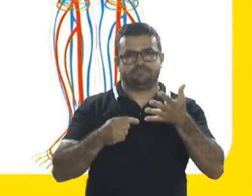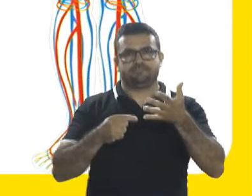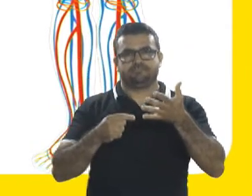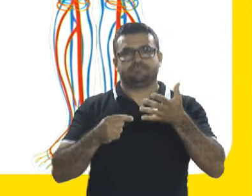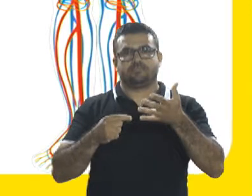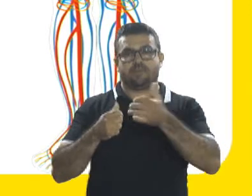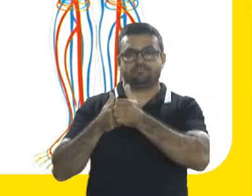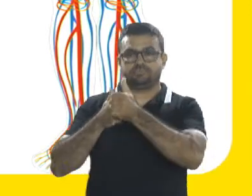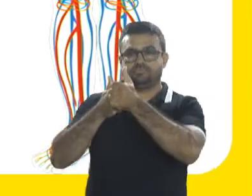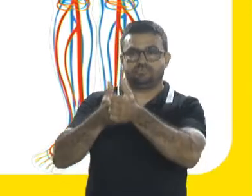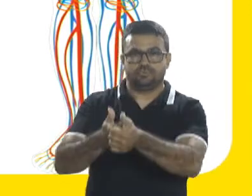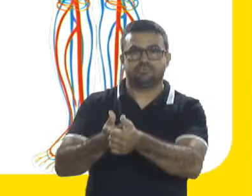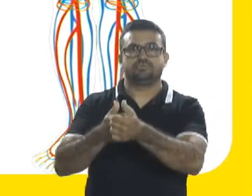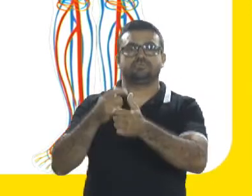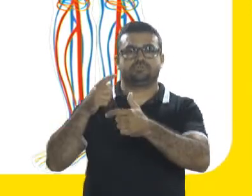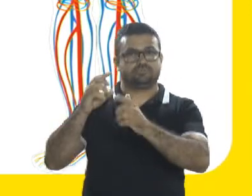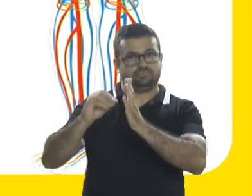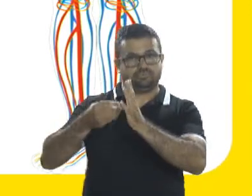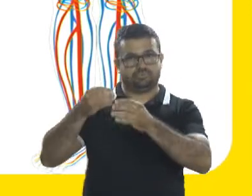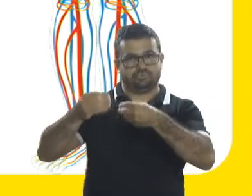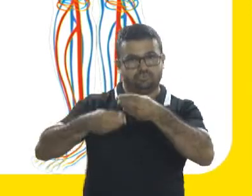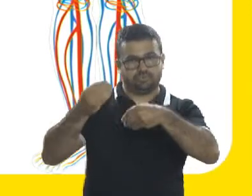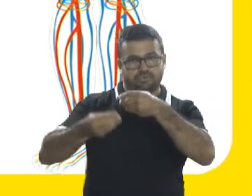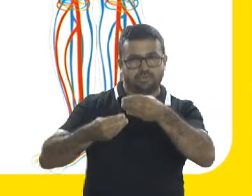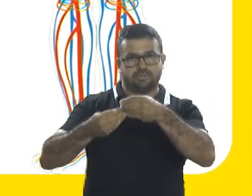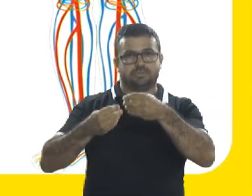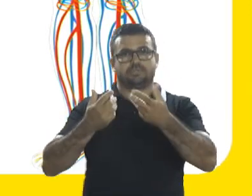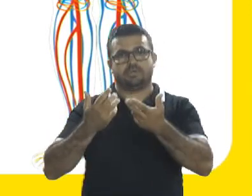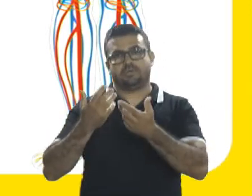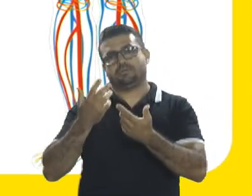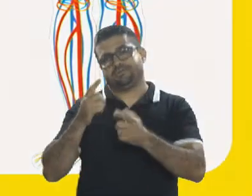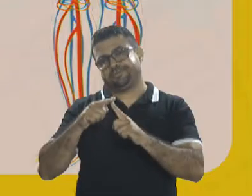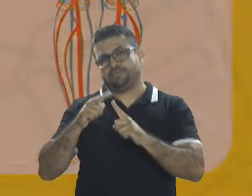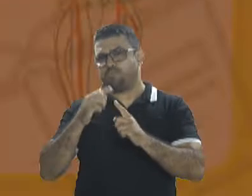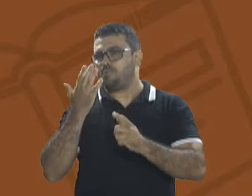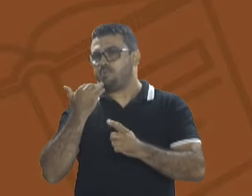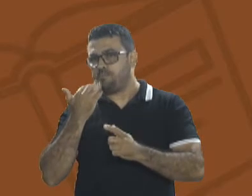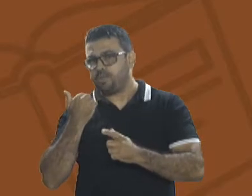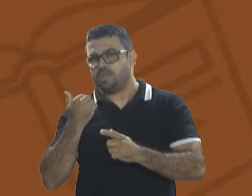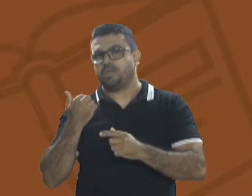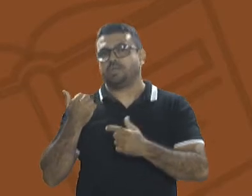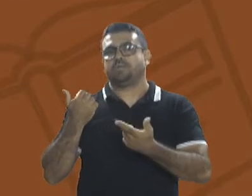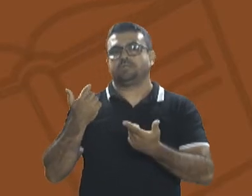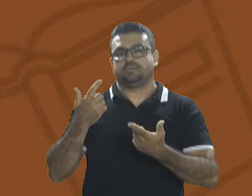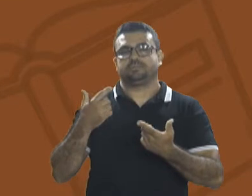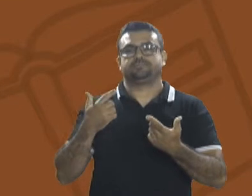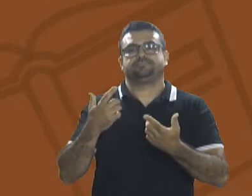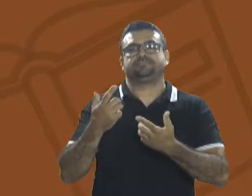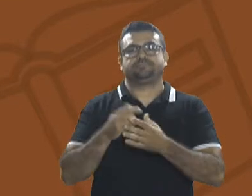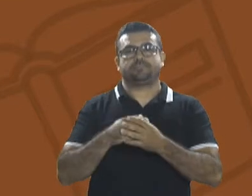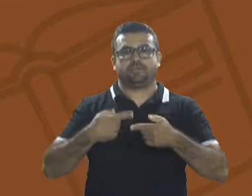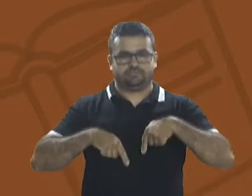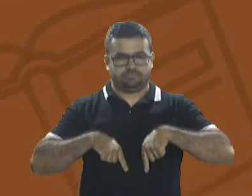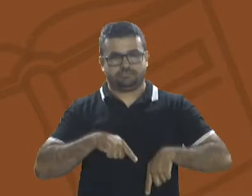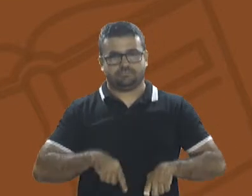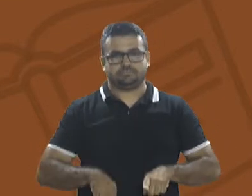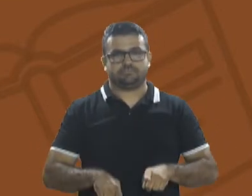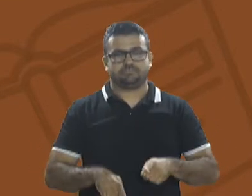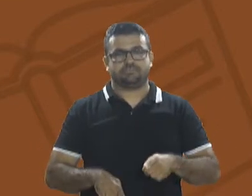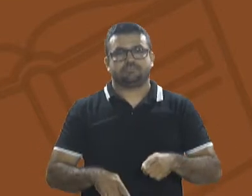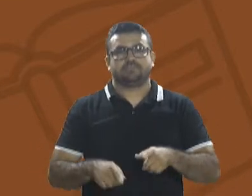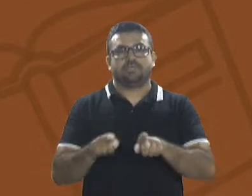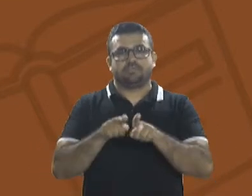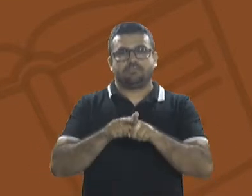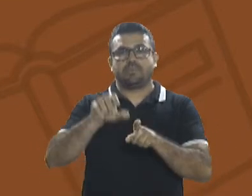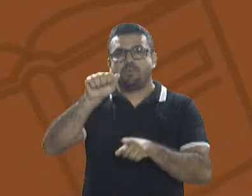substâncias, como nutrientes recebidos da digestão, a gente vai ver daqui a pouco o sistema digestório, e também o oxigênio que